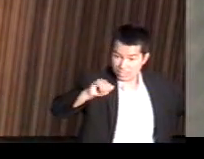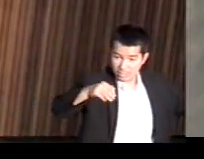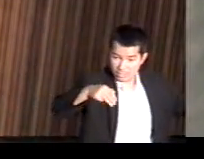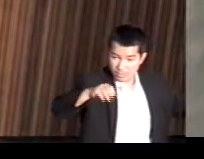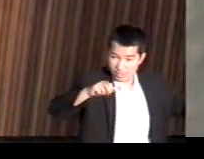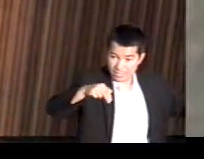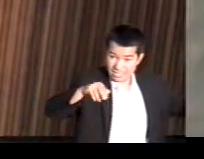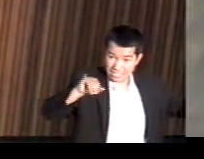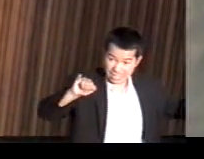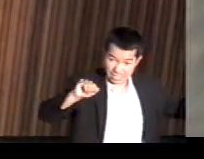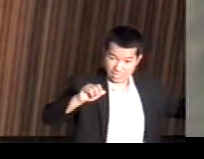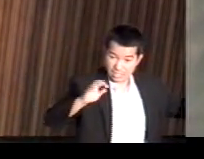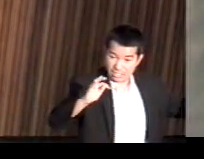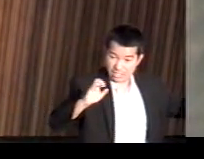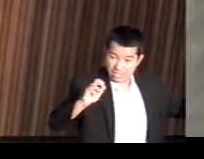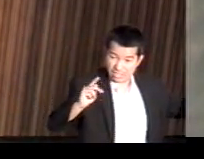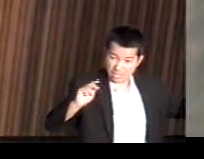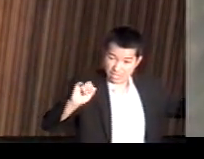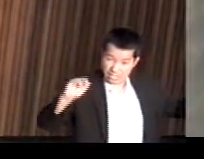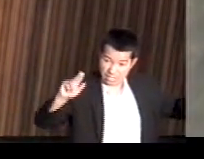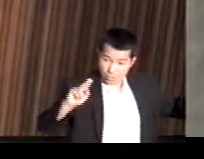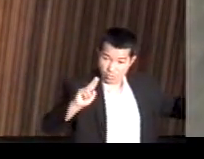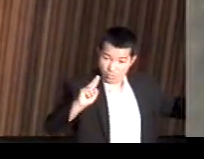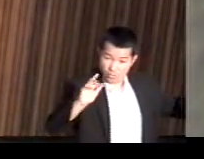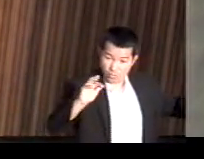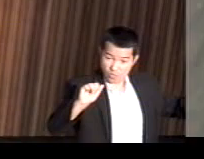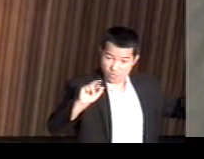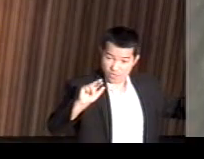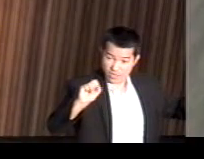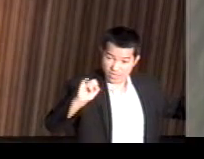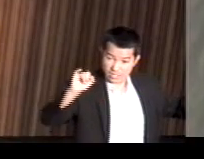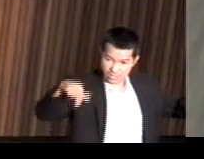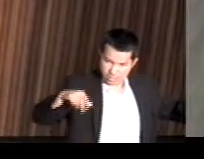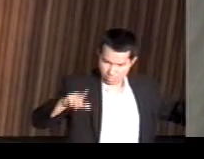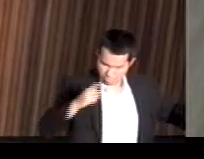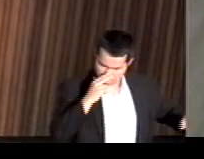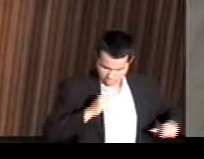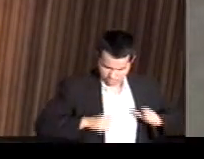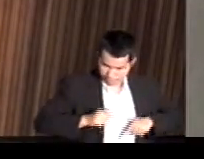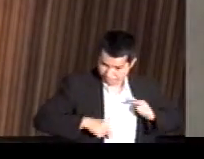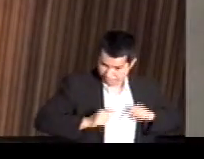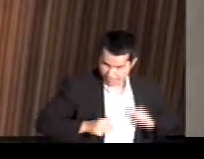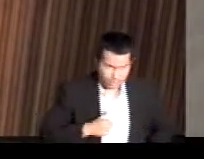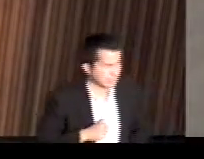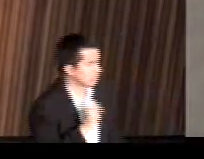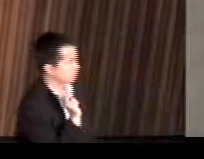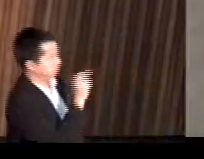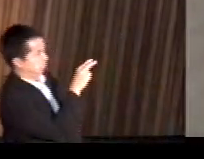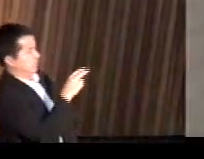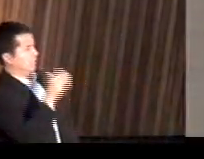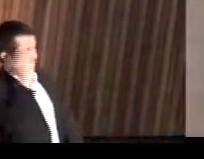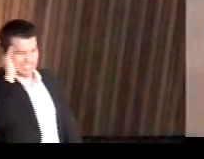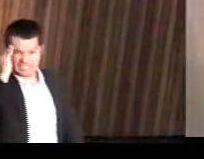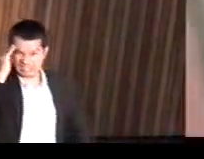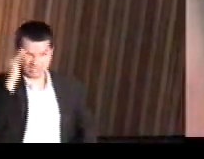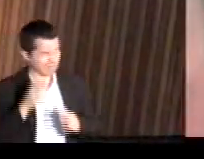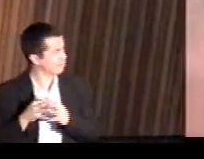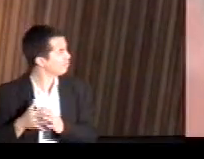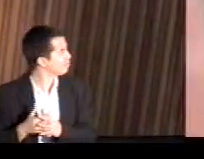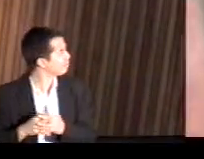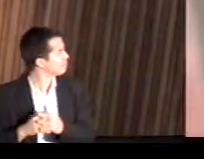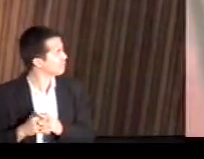4 palavras: Mene, Mene, Tekel, Ufarsim. E ele não entende aquilo, mas ele tem aquela visão